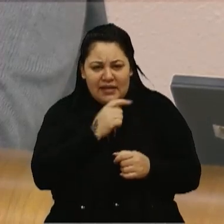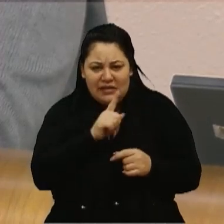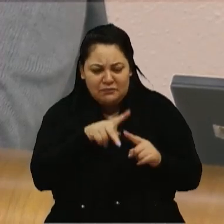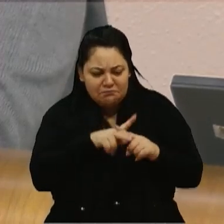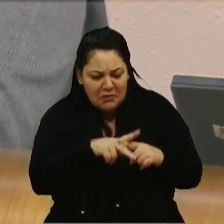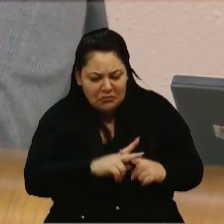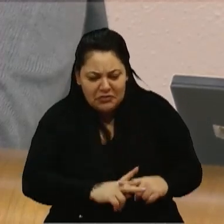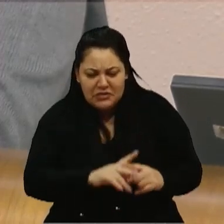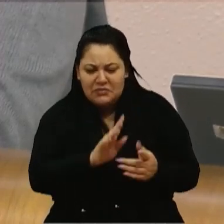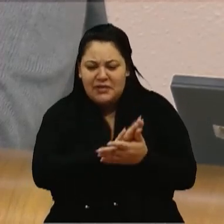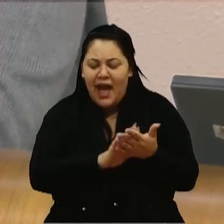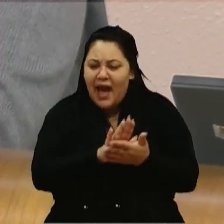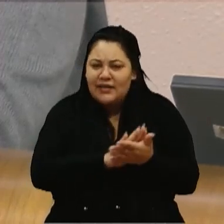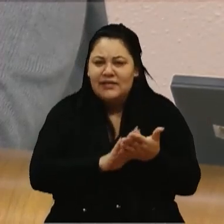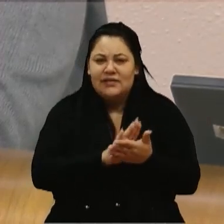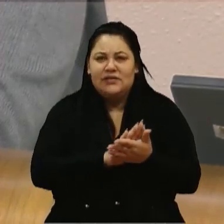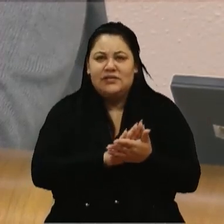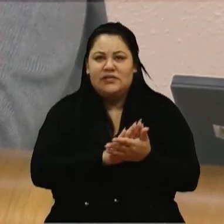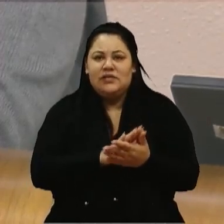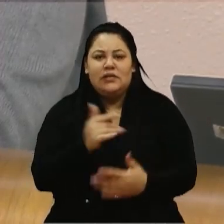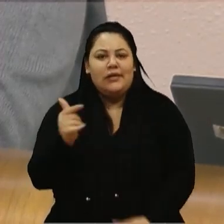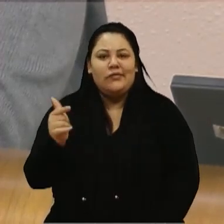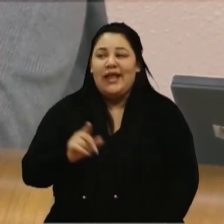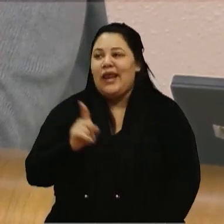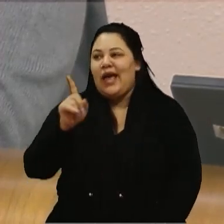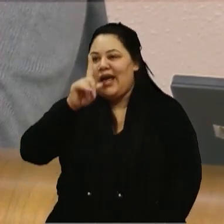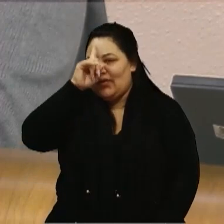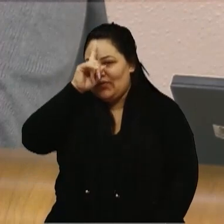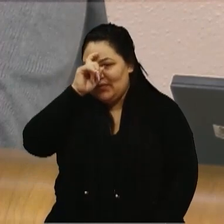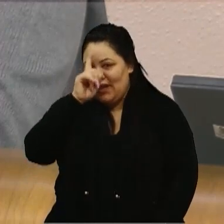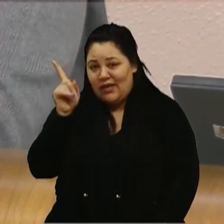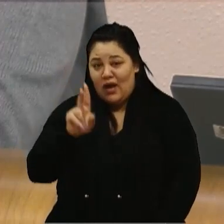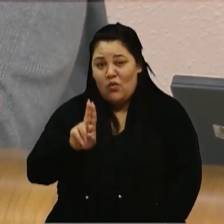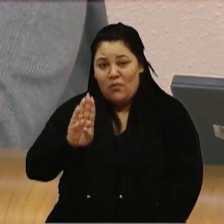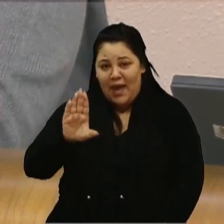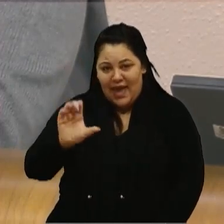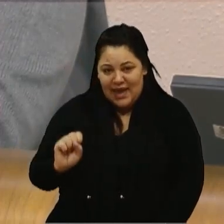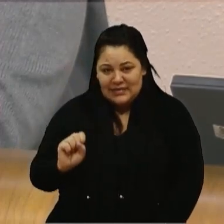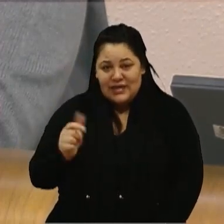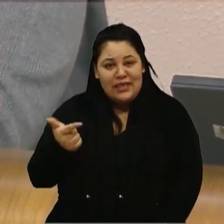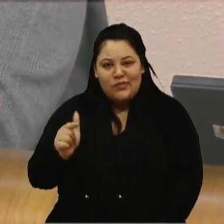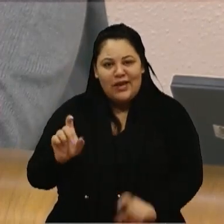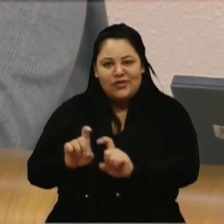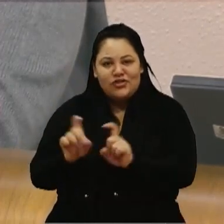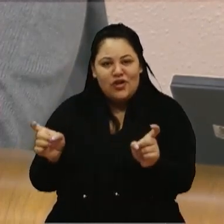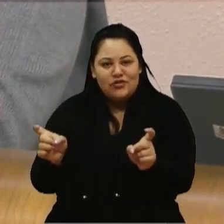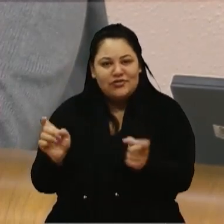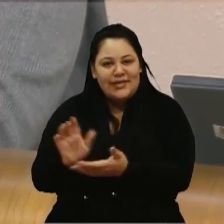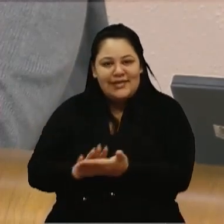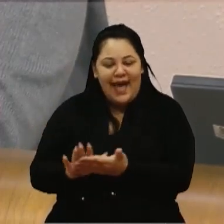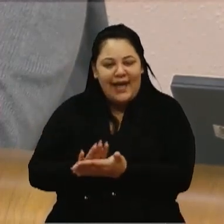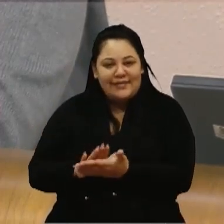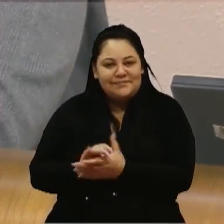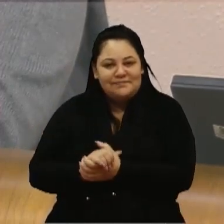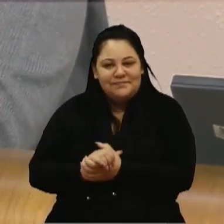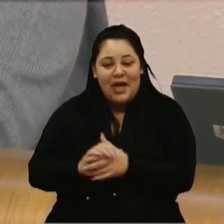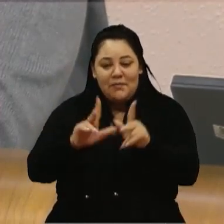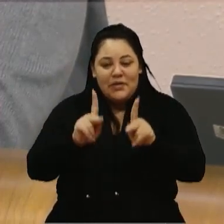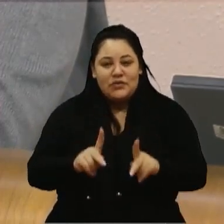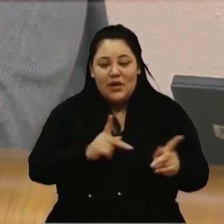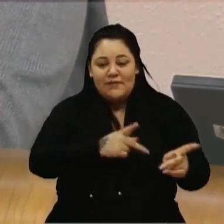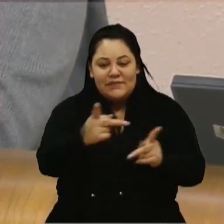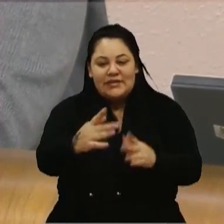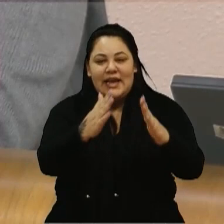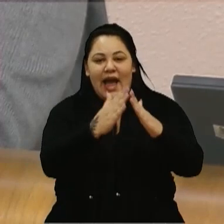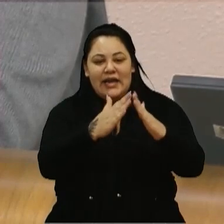adequada, não colocar ginecologistas que nós estamos pedindo há um tempo. Nós não temos mais agente de saúde há muito